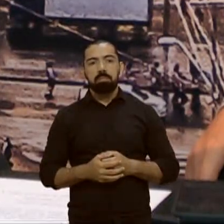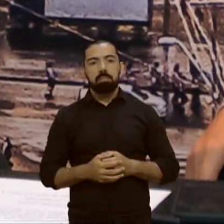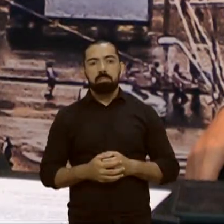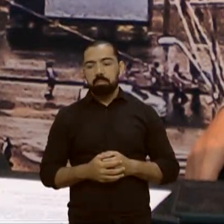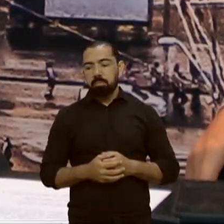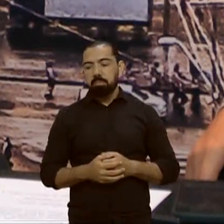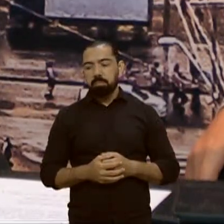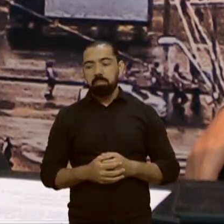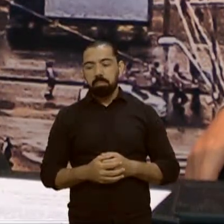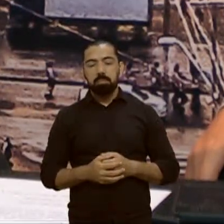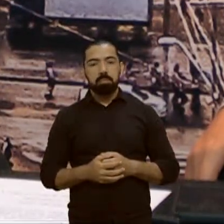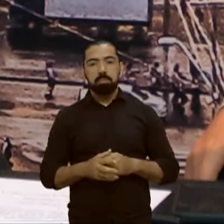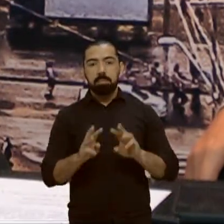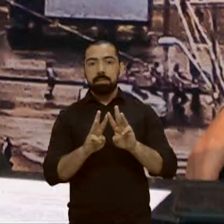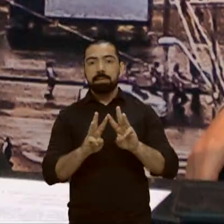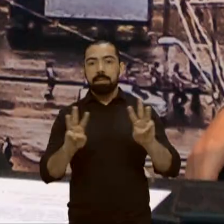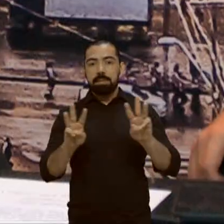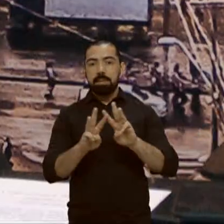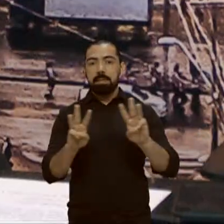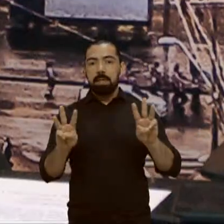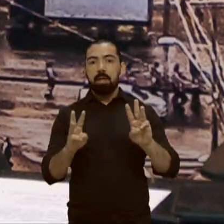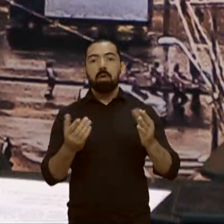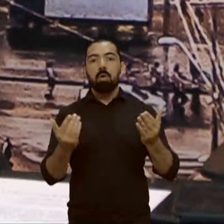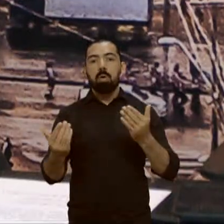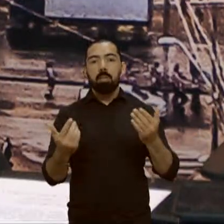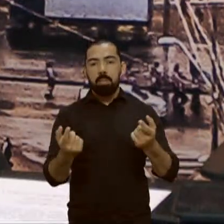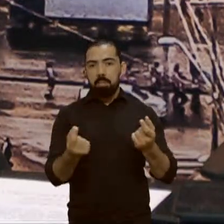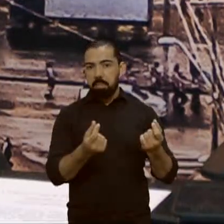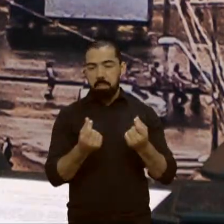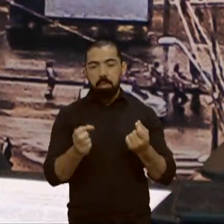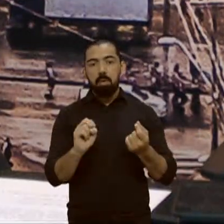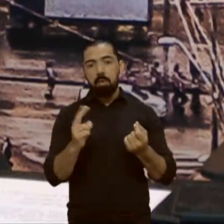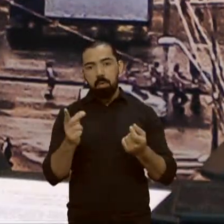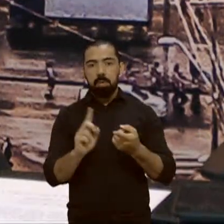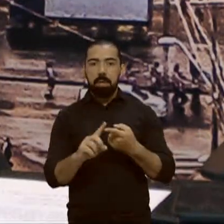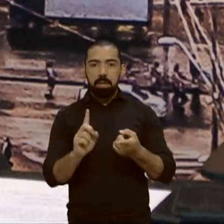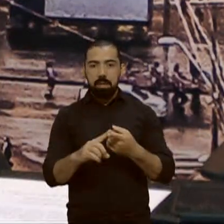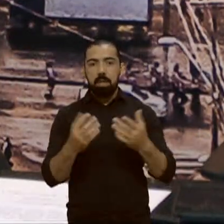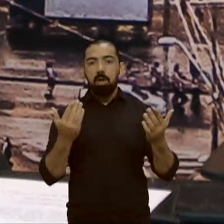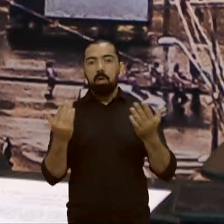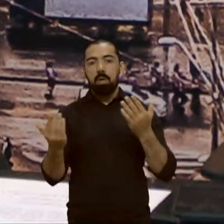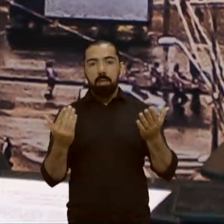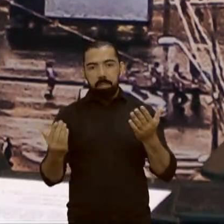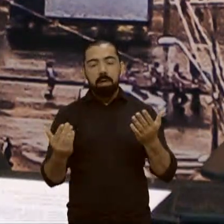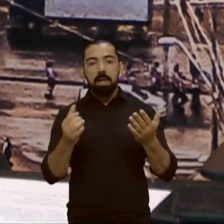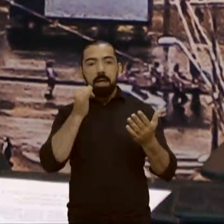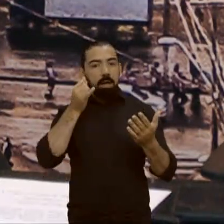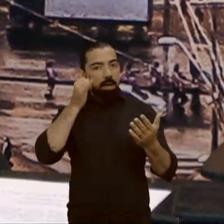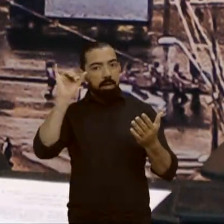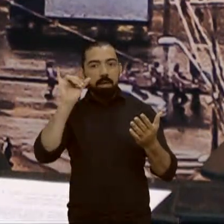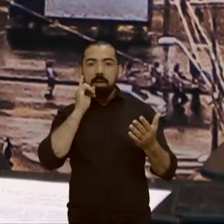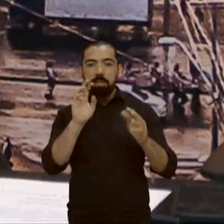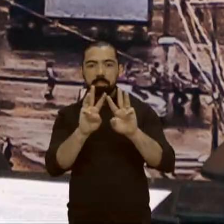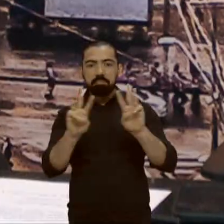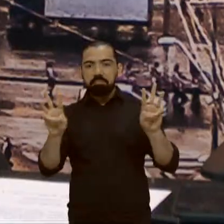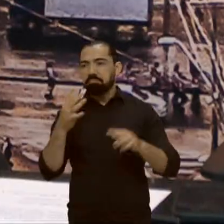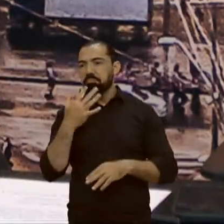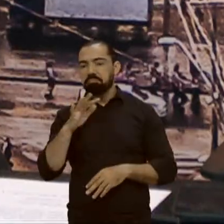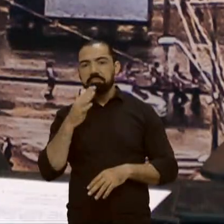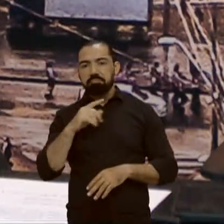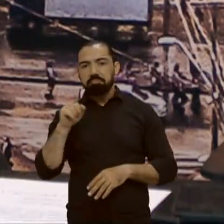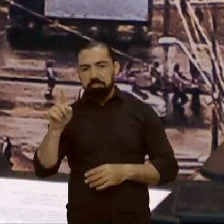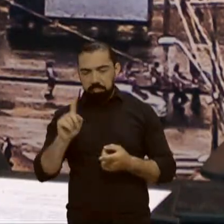de sites comparadores de preço, ou até mesmo fazer essa comparação, evitar comprar em sites